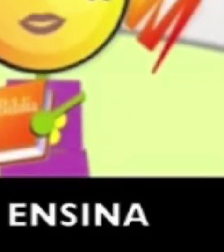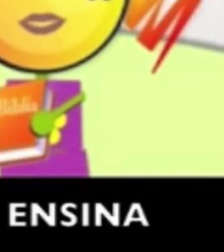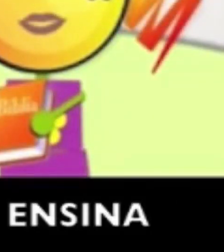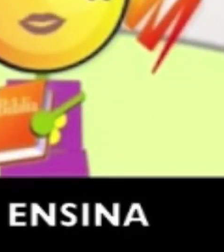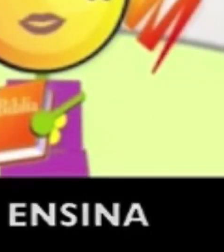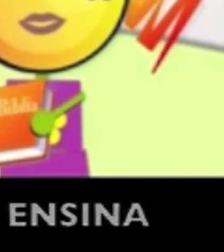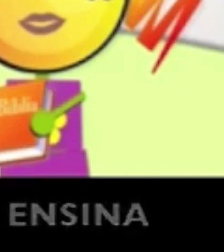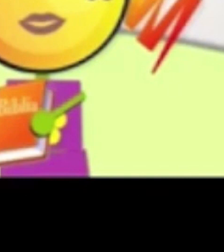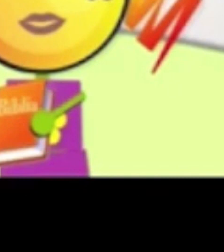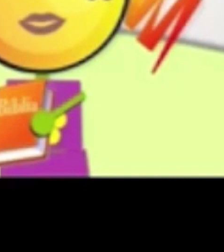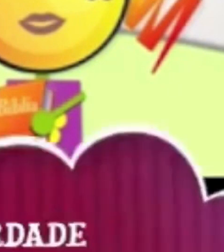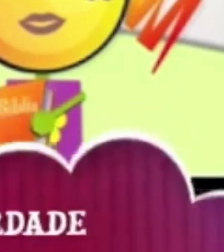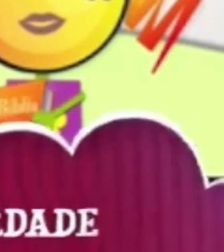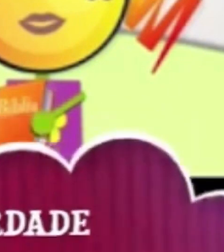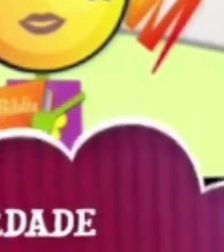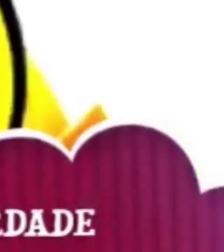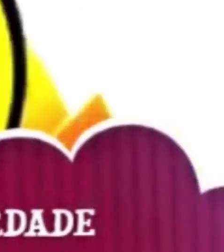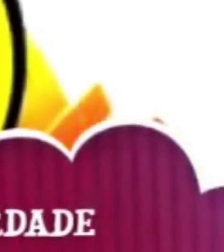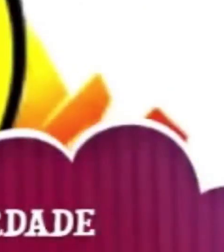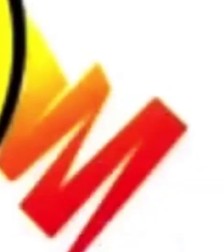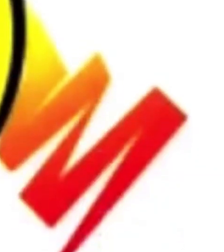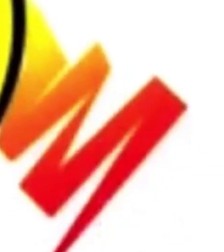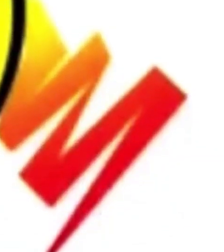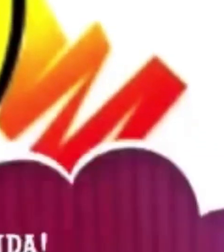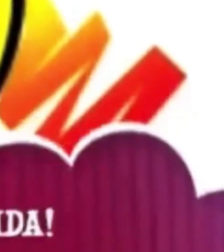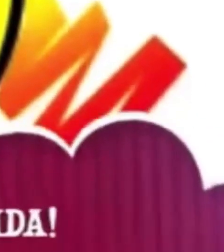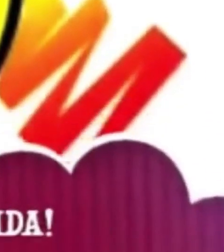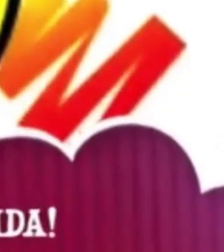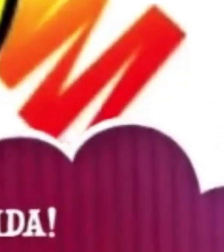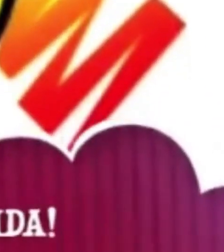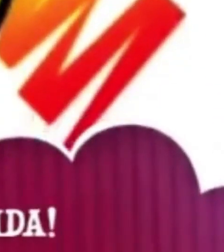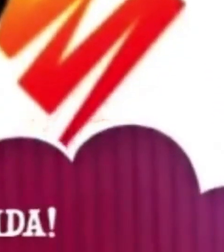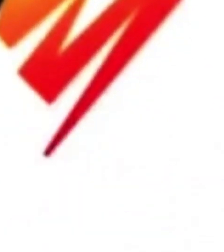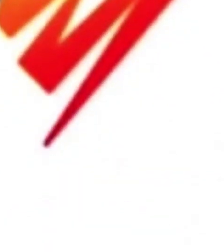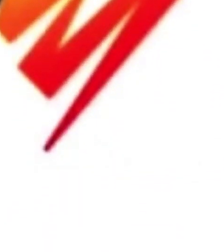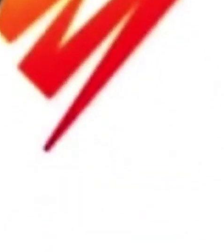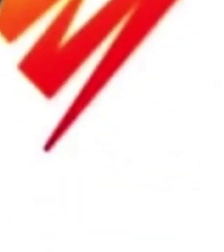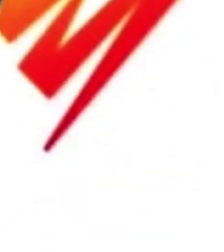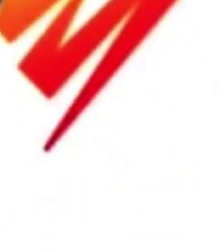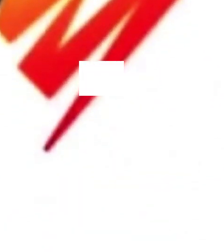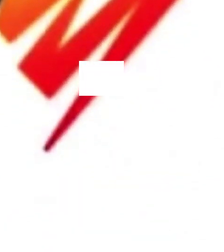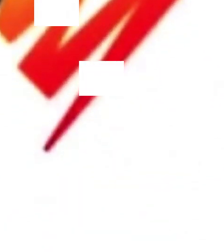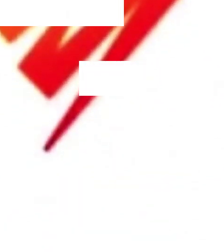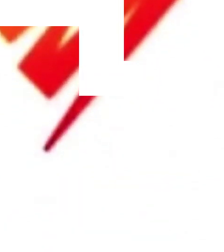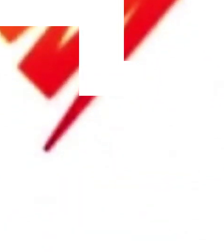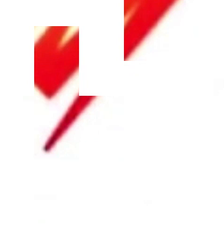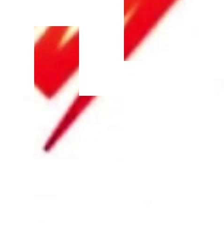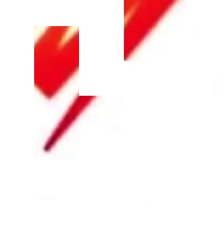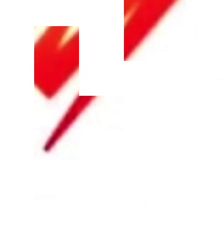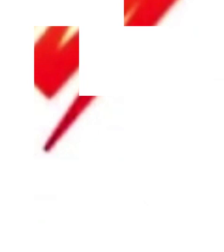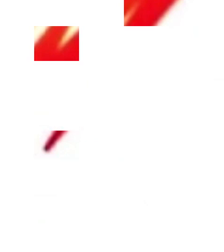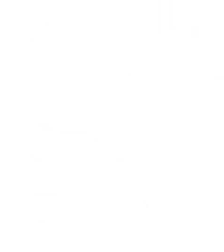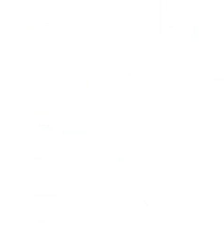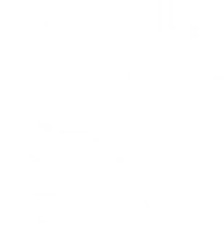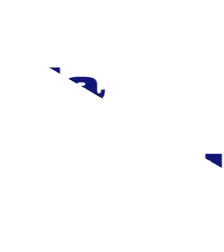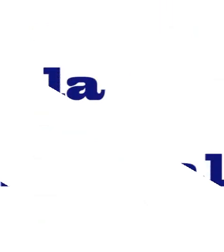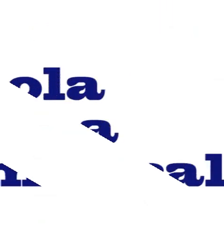que ensina o caminho, a verdade e a vida. Deus é o